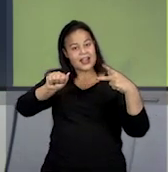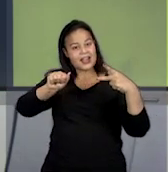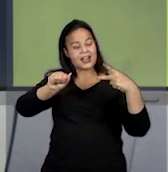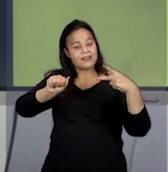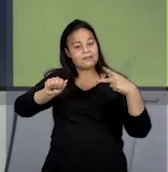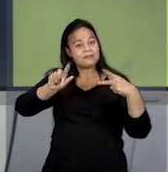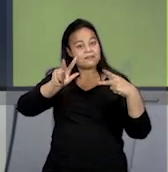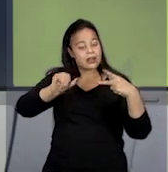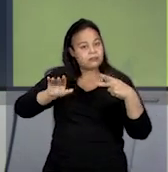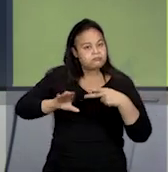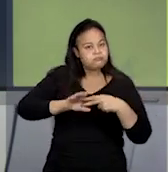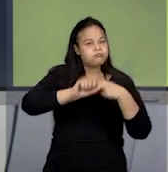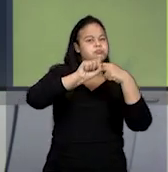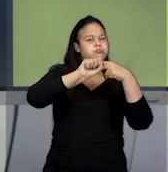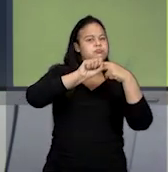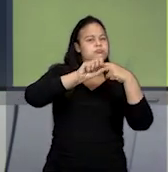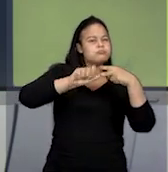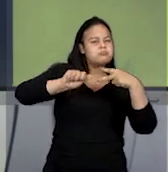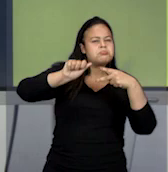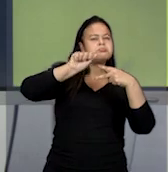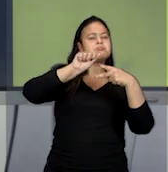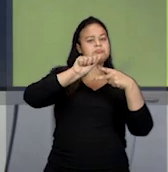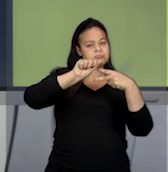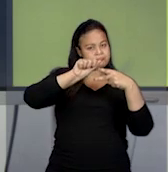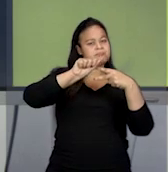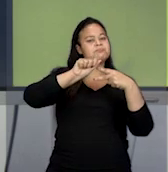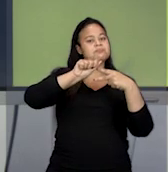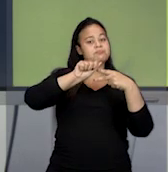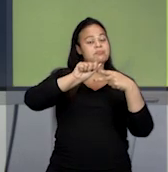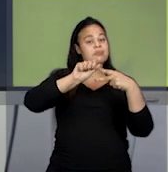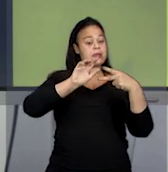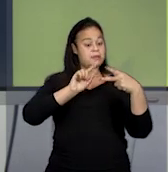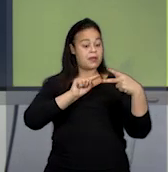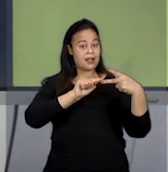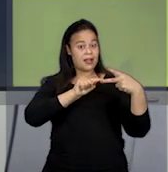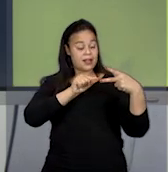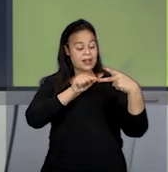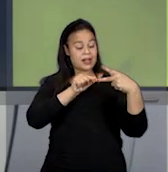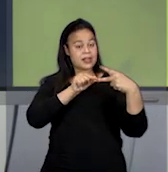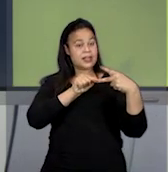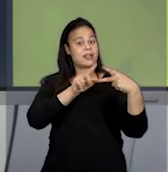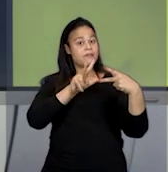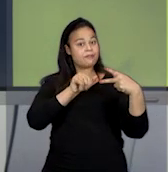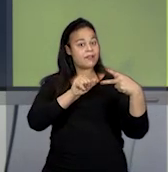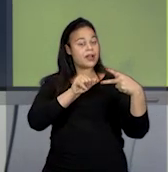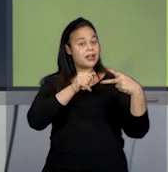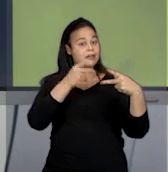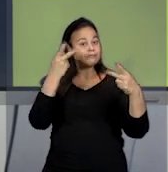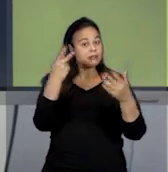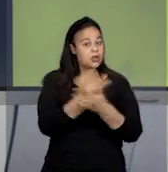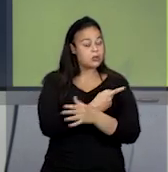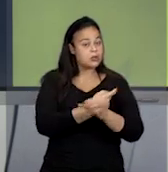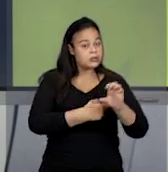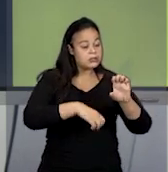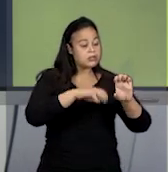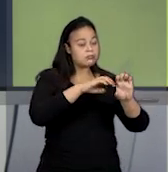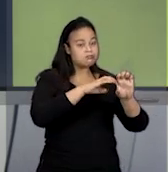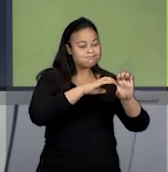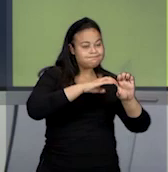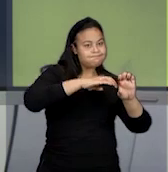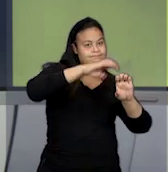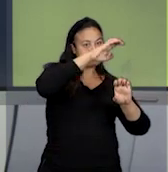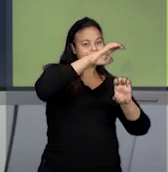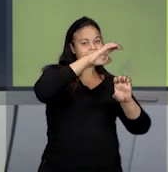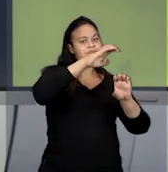azinho. Porém, esse alelo, ele vai ter uma ação epistásica tanto no alelo Bzão quanto no